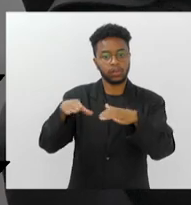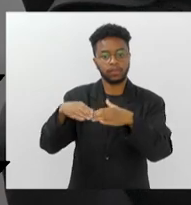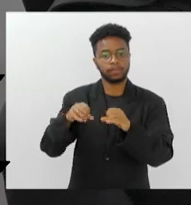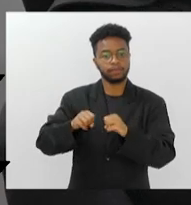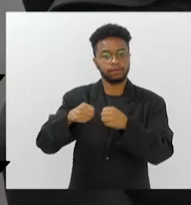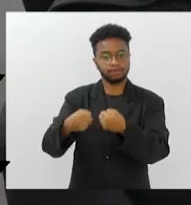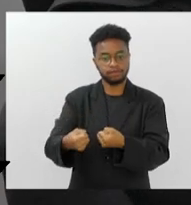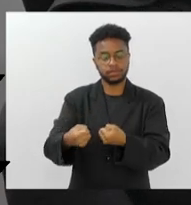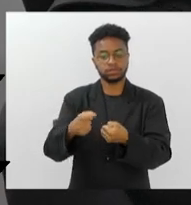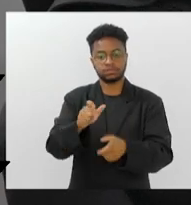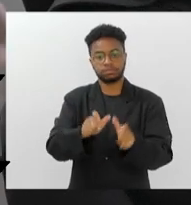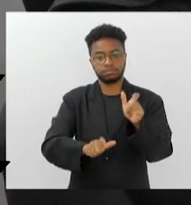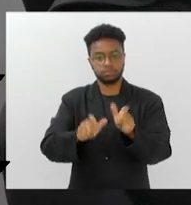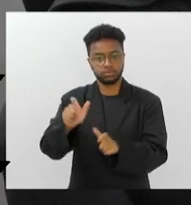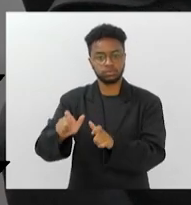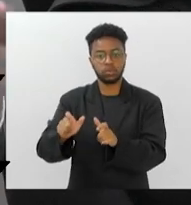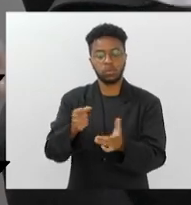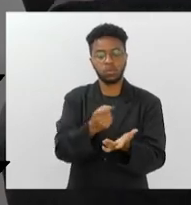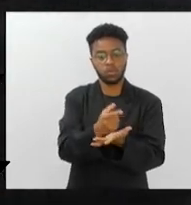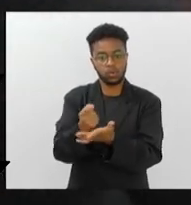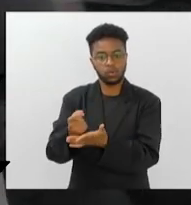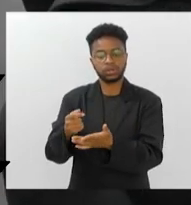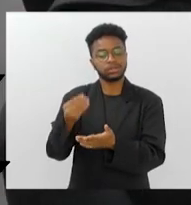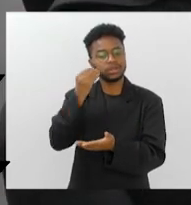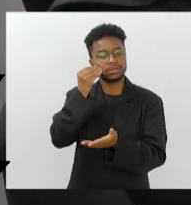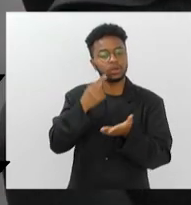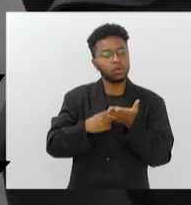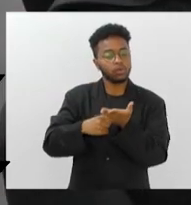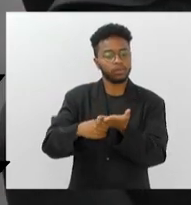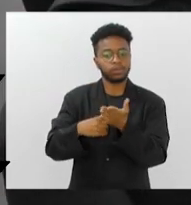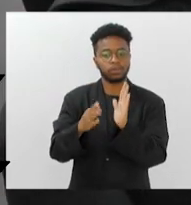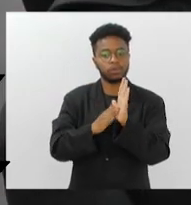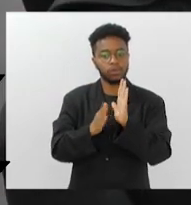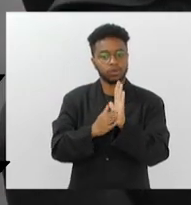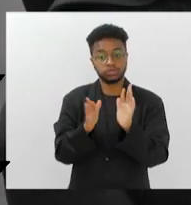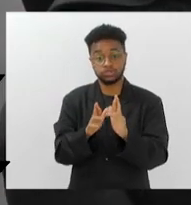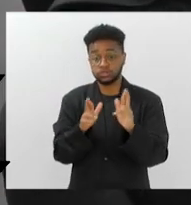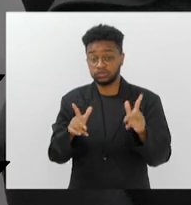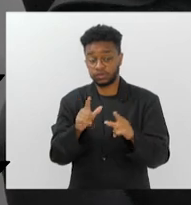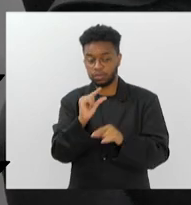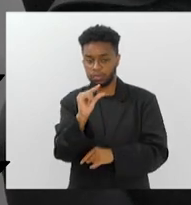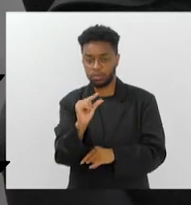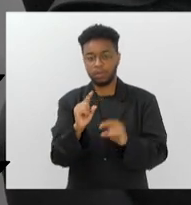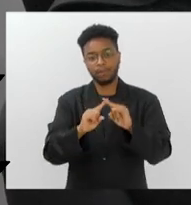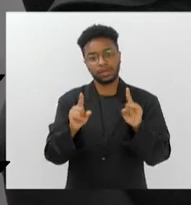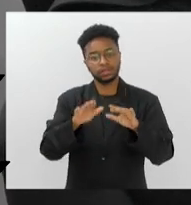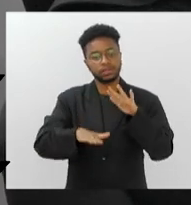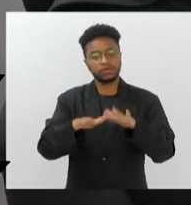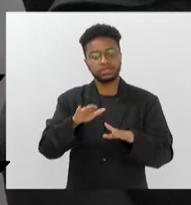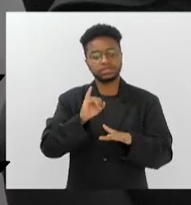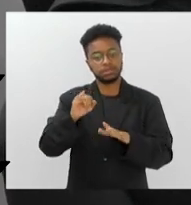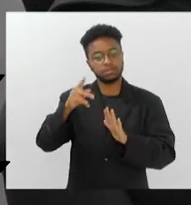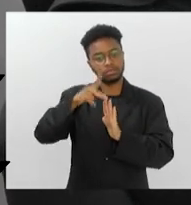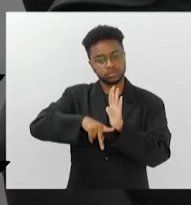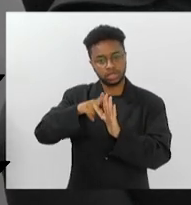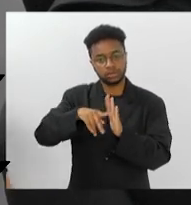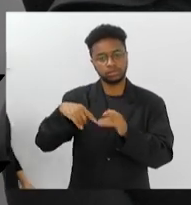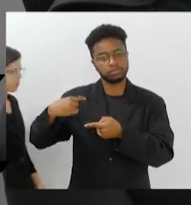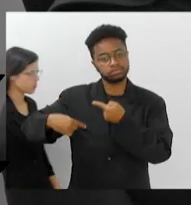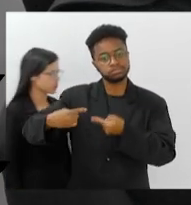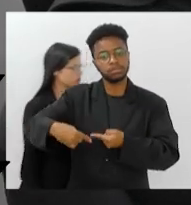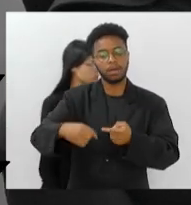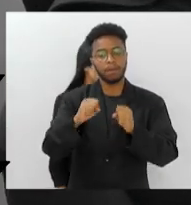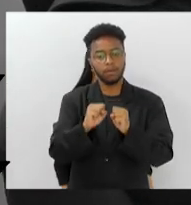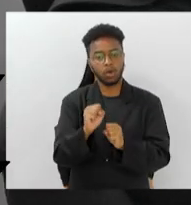numa proposta dessa natureza um pouco diferente do escopo do deputado Carlos M mas talvez até quando esse projeto tramitando a gente possa usá-lo para